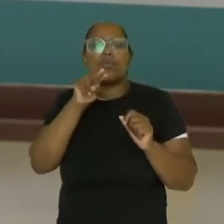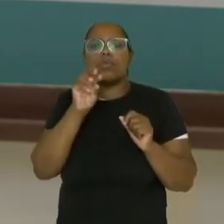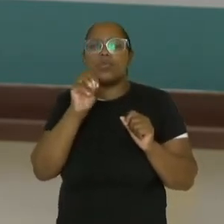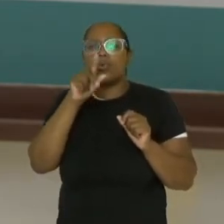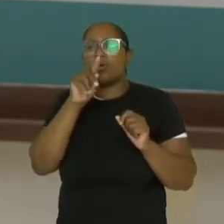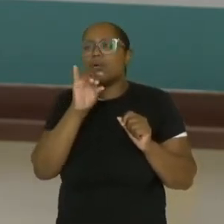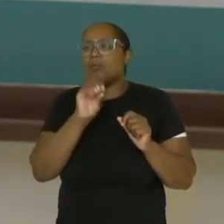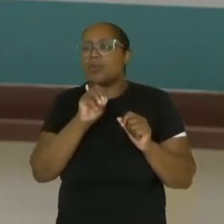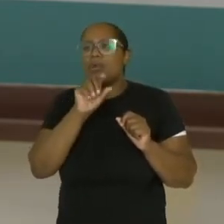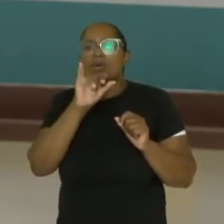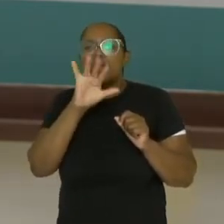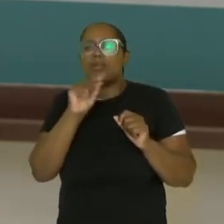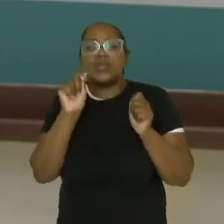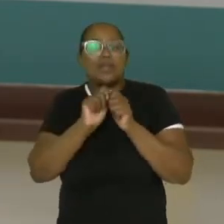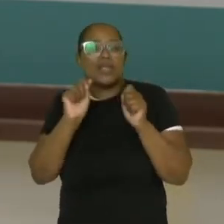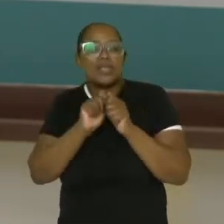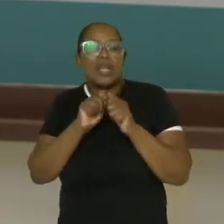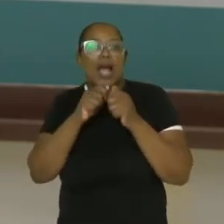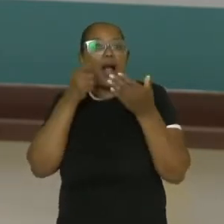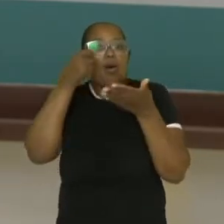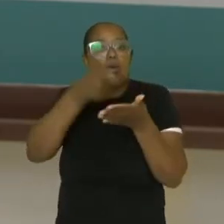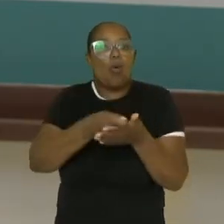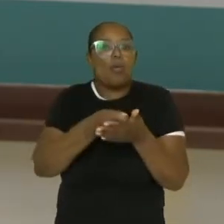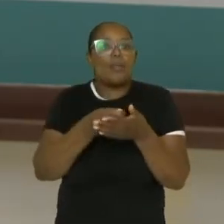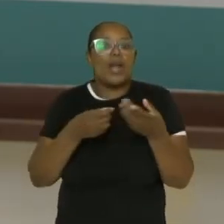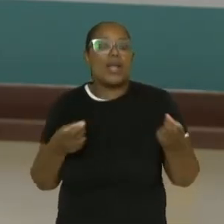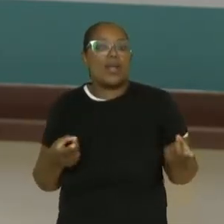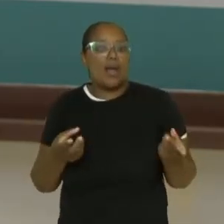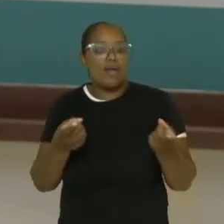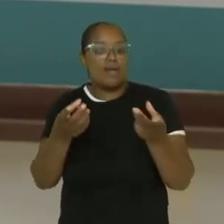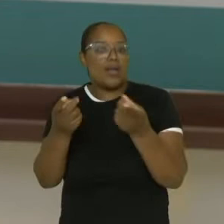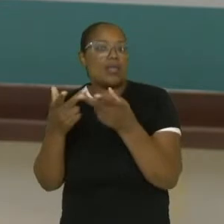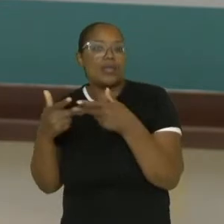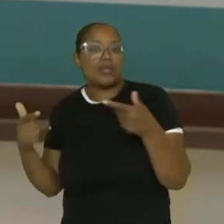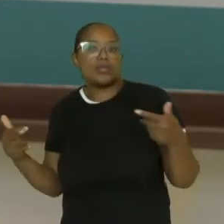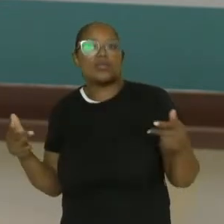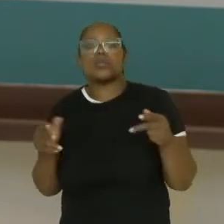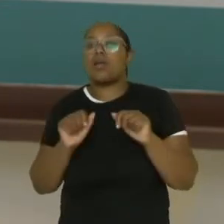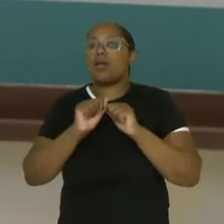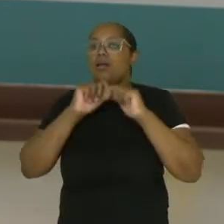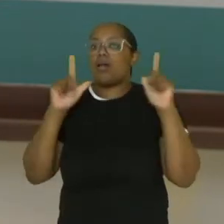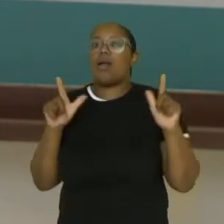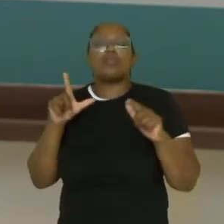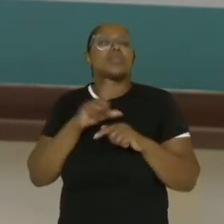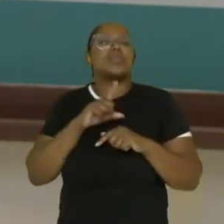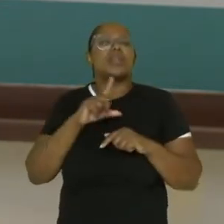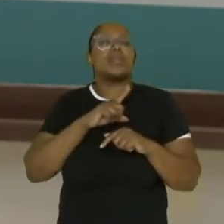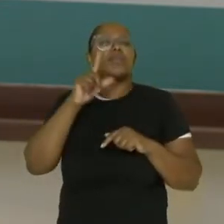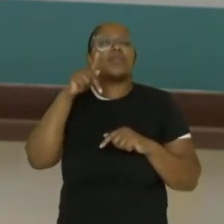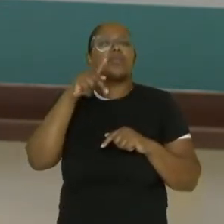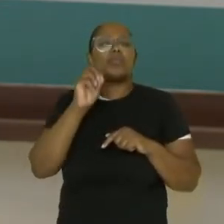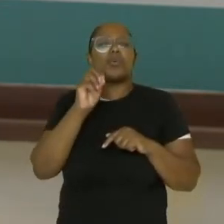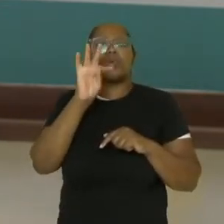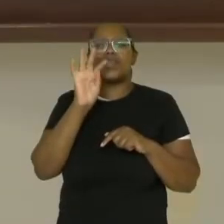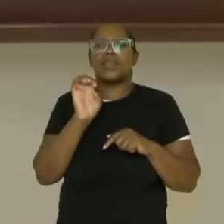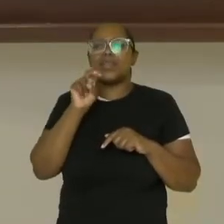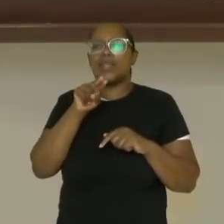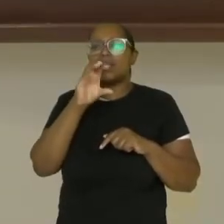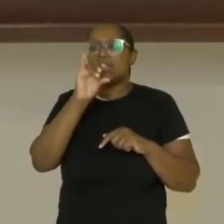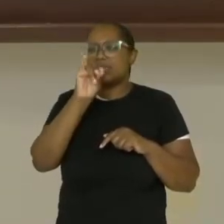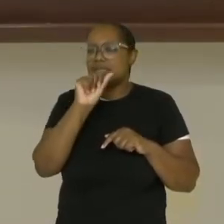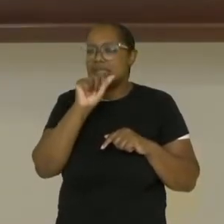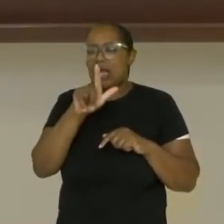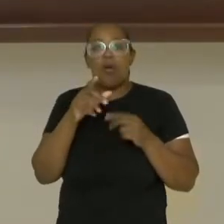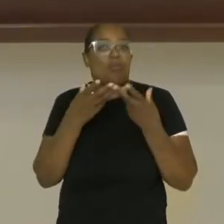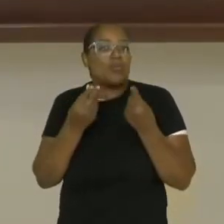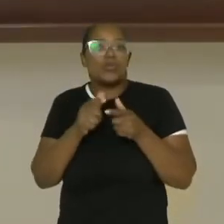a compra e a venda de produtos das chamadas colônias. Isso, logicamente, deu um potencial muito grande e uma evolução